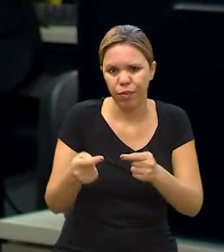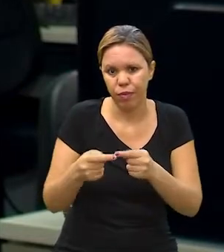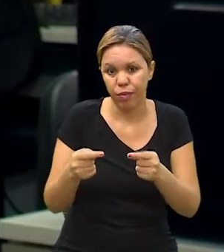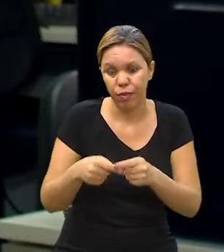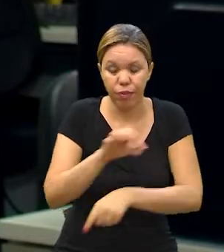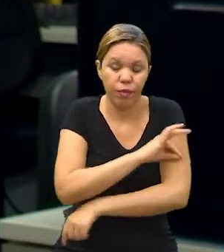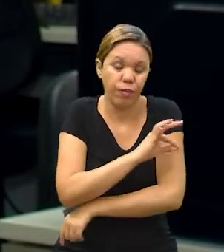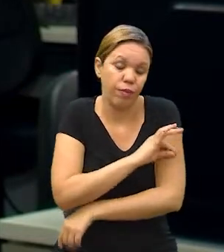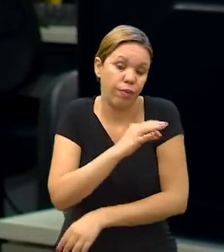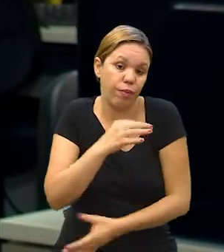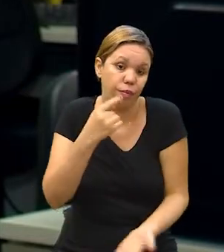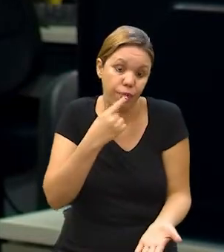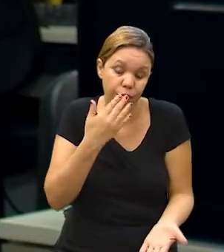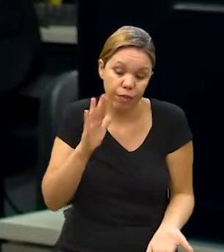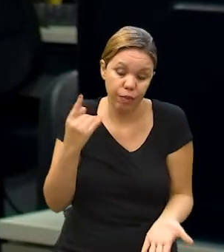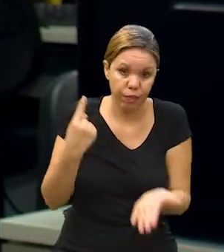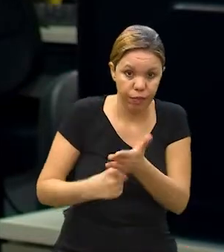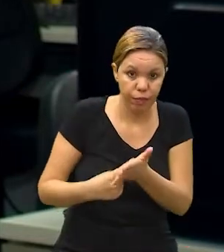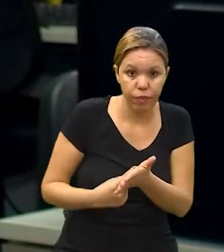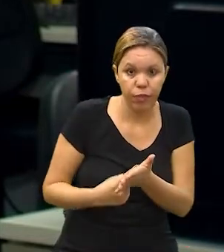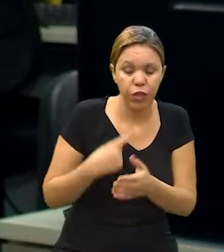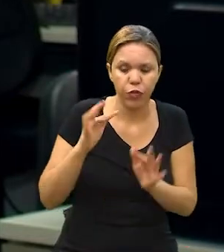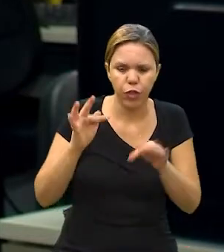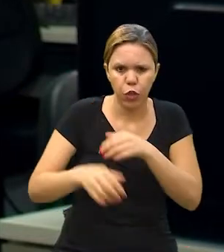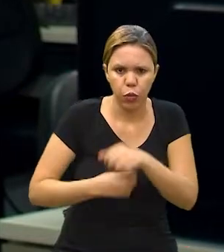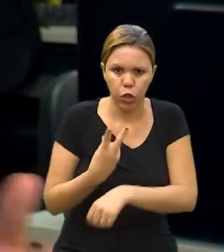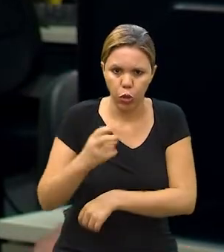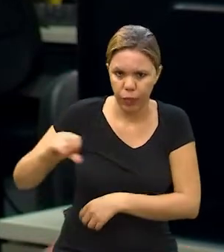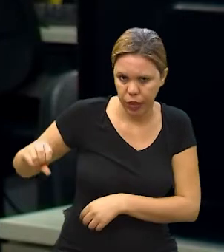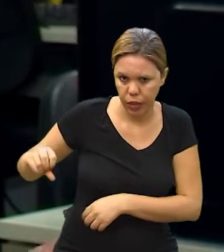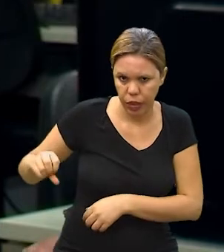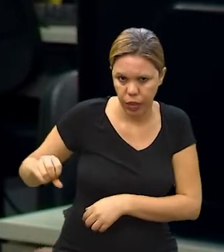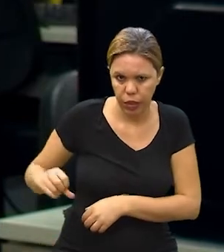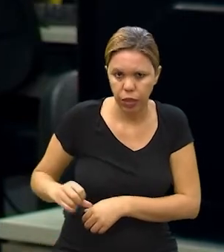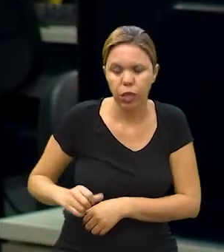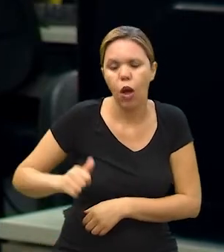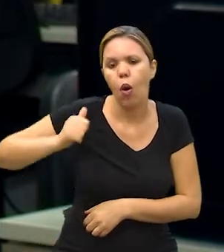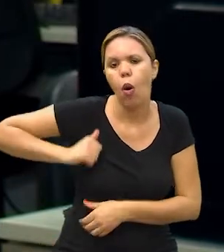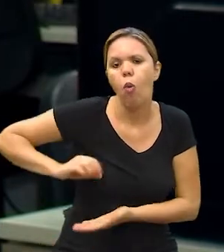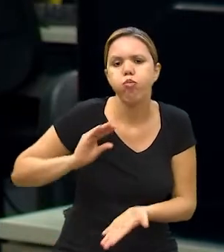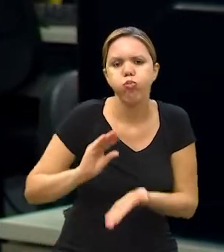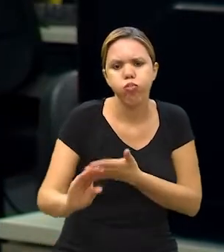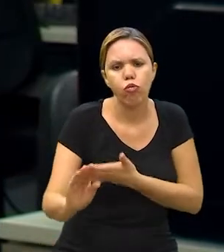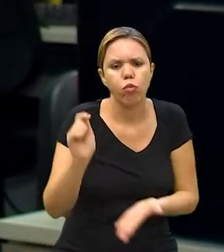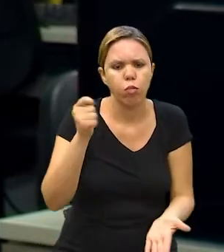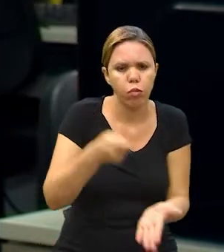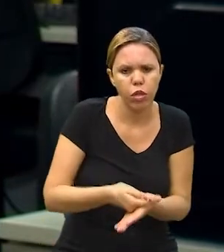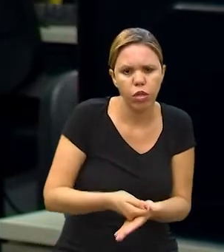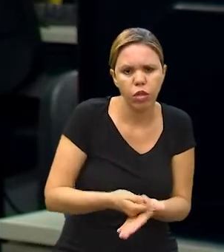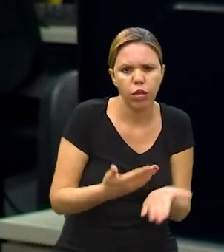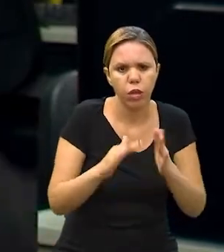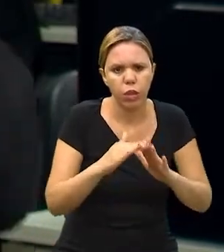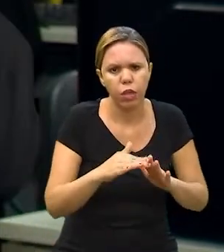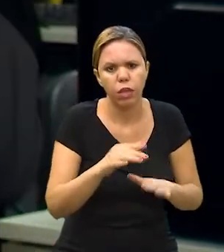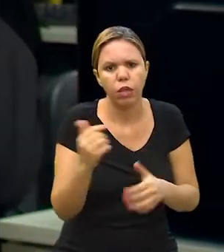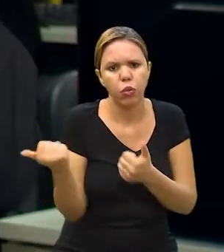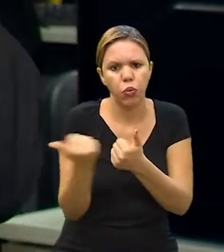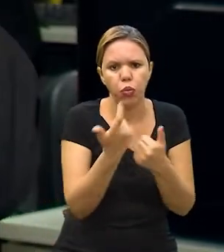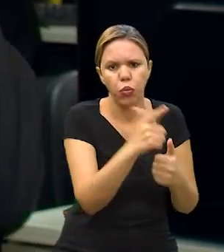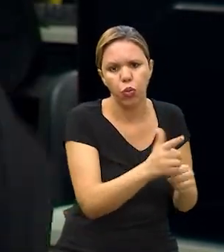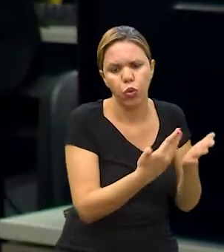Prefeitura se comprometeu no final do ano de 2019 com o chamado Bolsa Creche, que é o pagamento de